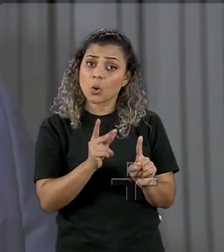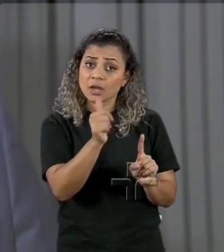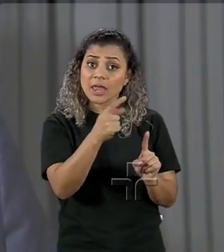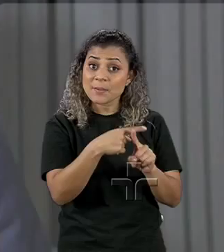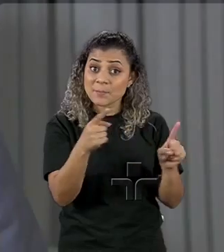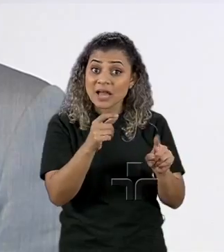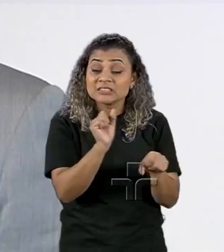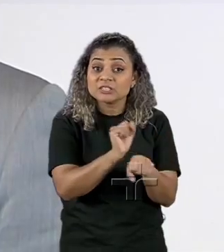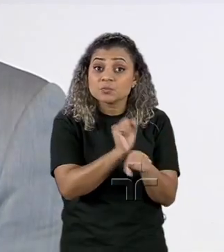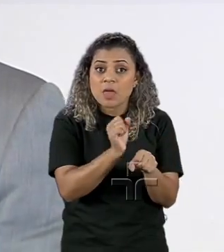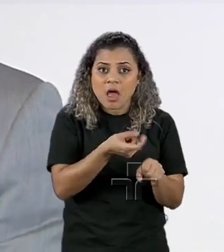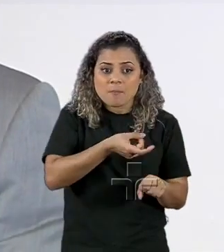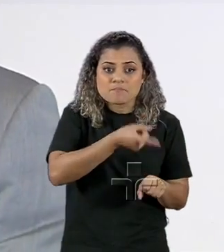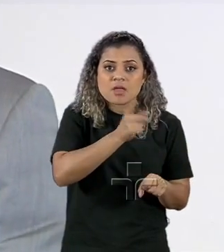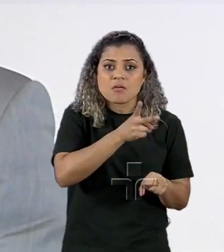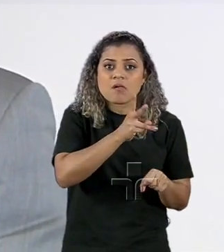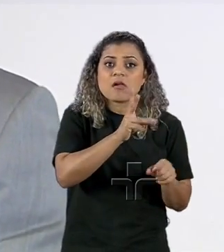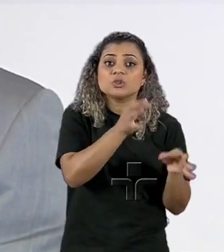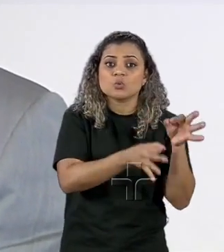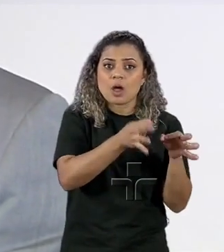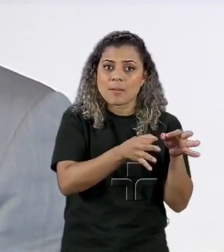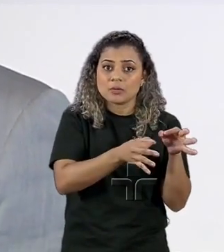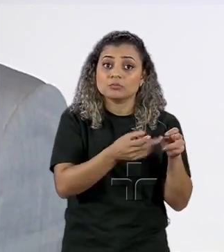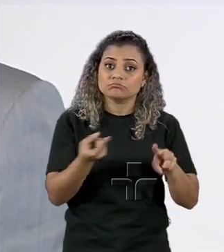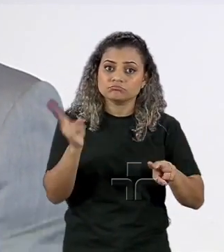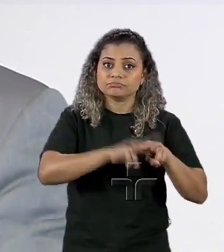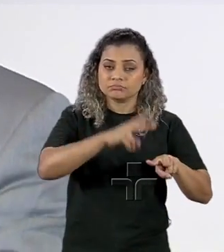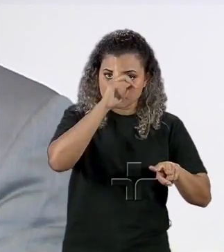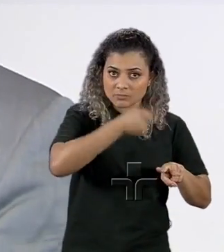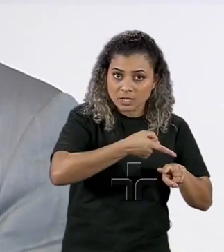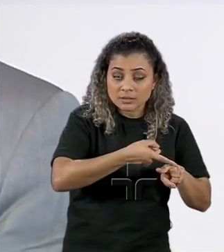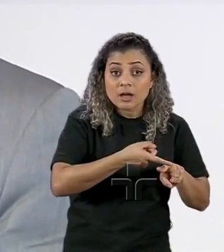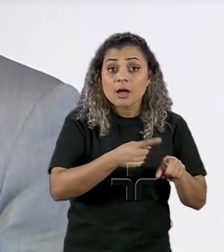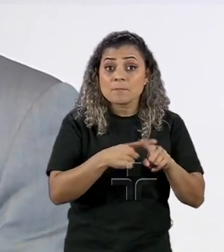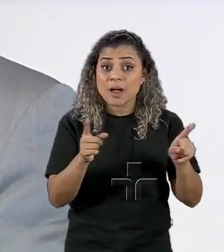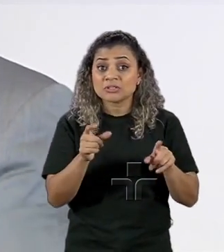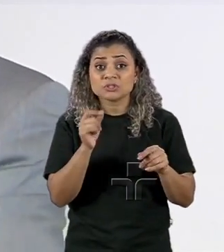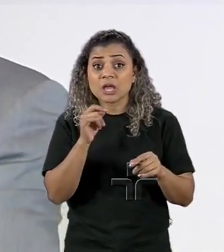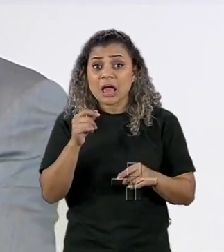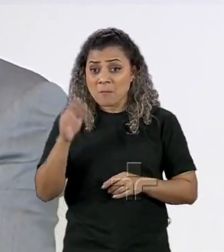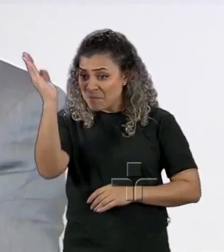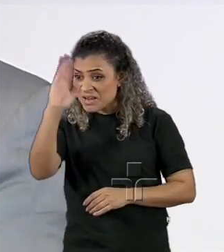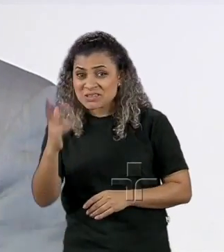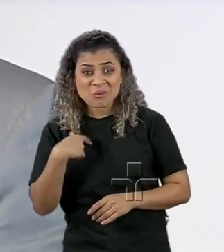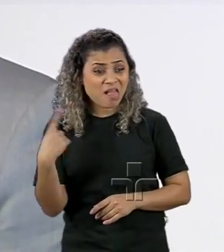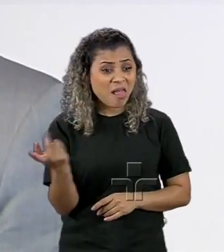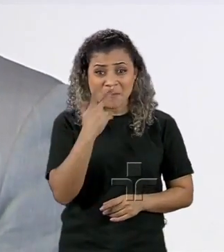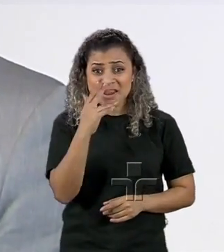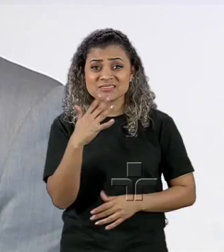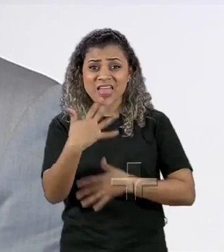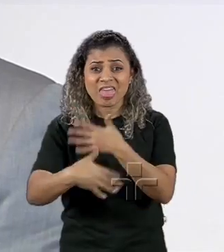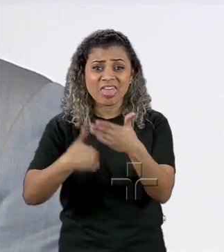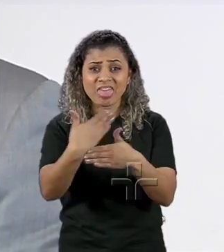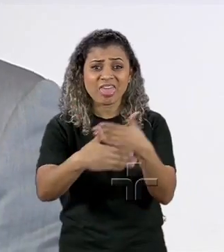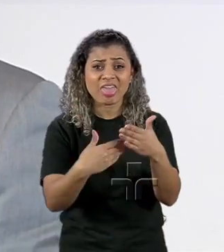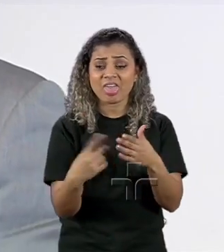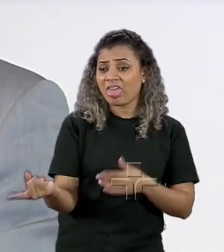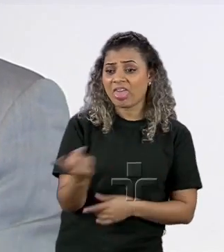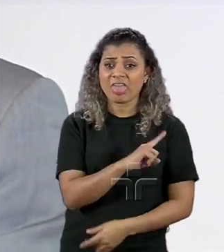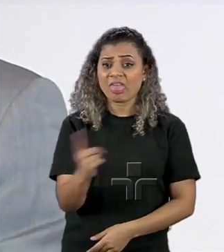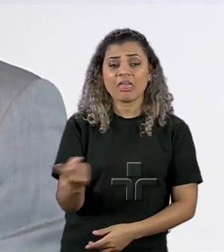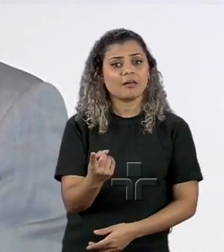transitada em julgado. O país não pode viver sobre se vai para lá, vem para cá. Isso não traz estabilidade, não traz